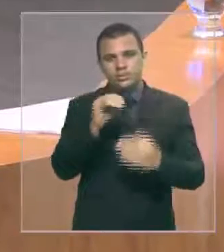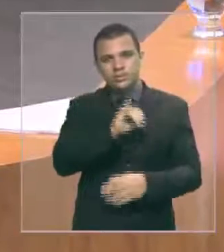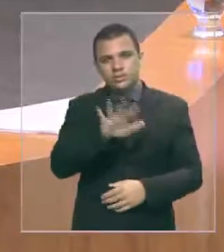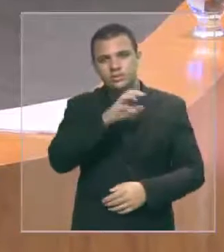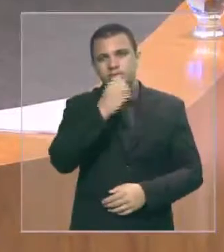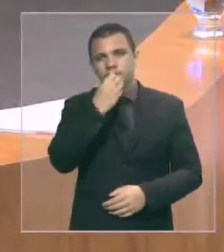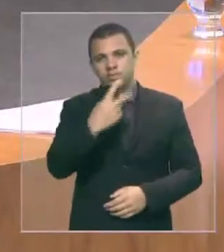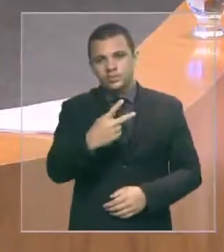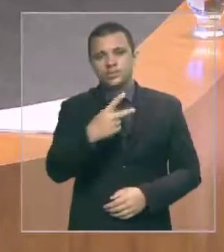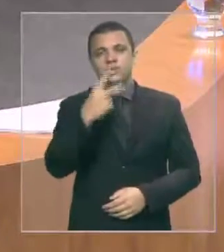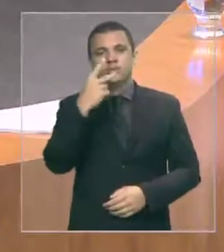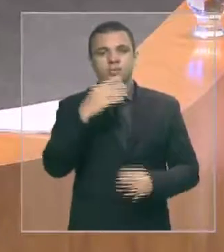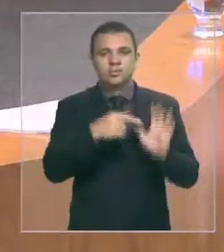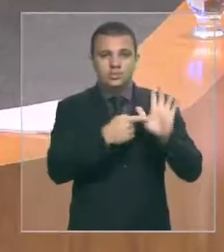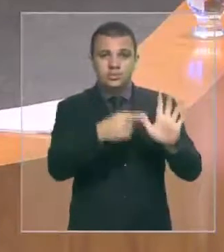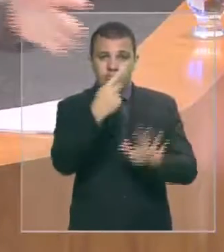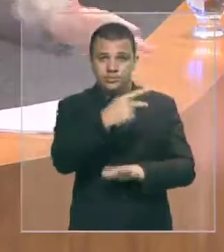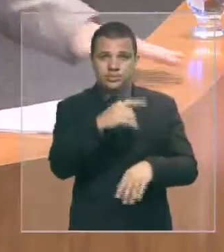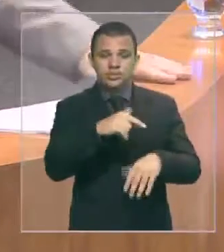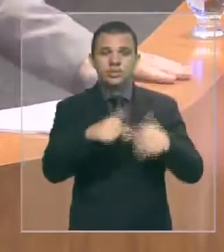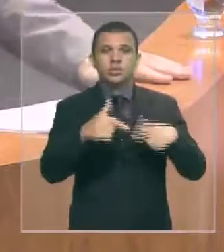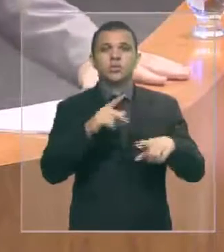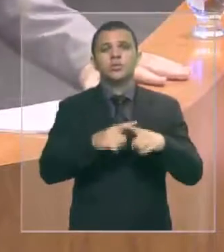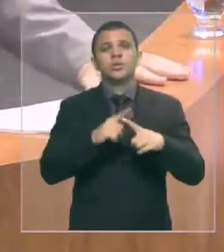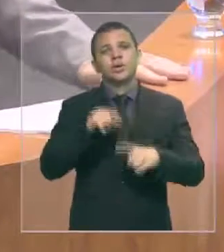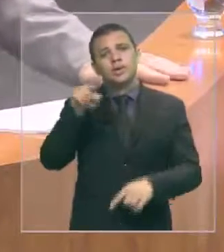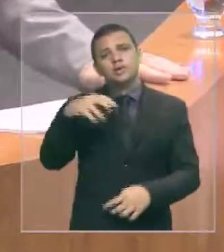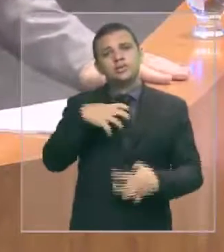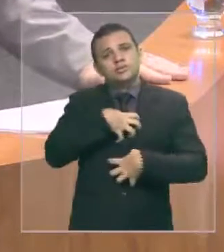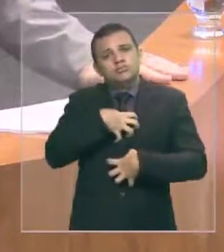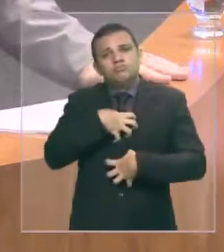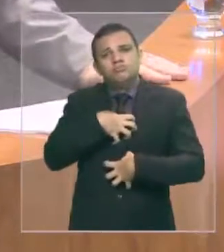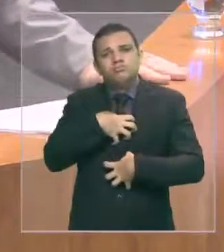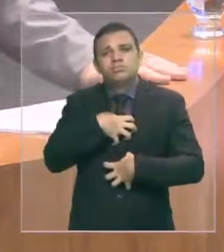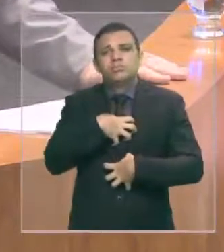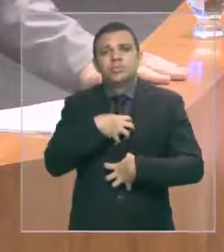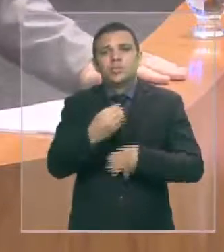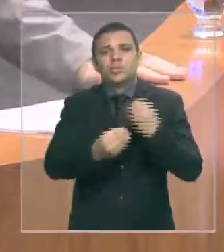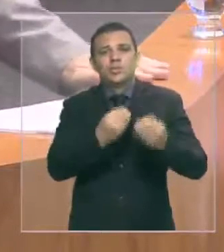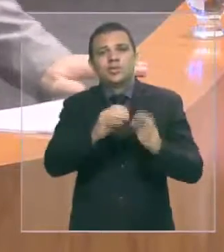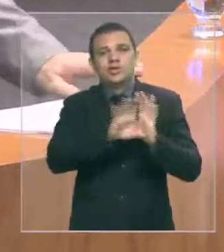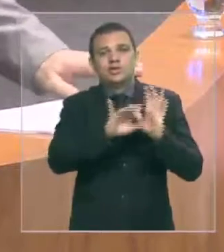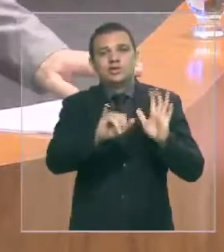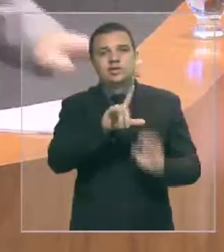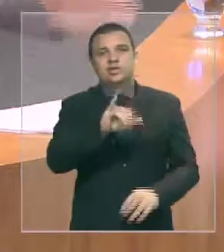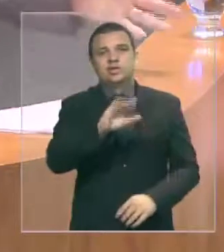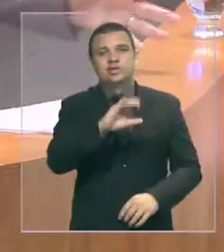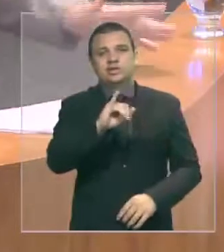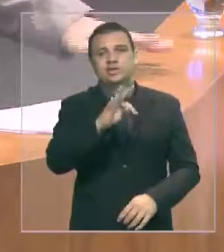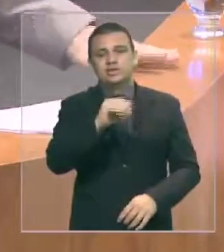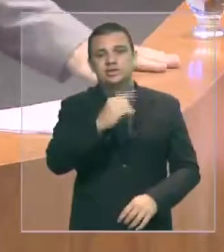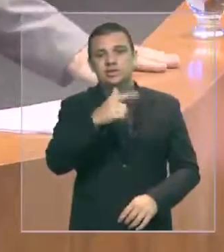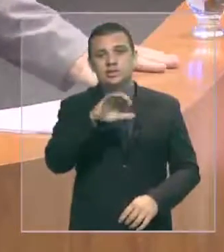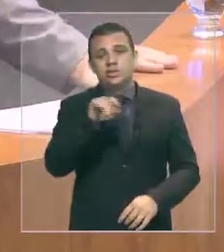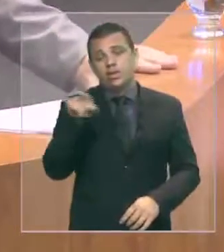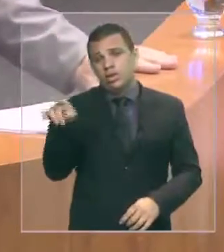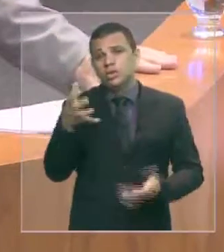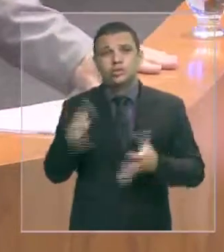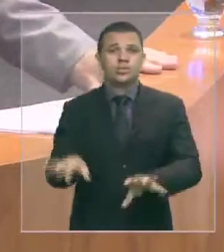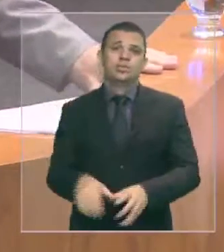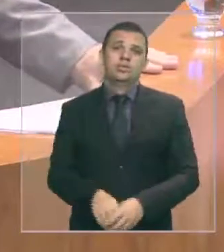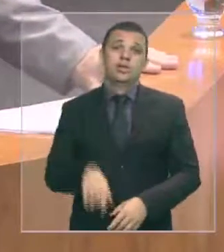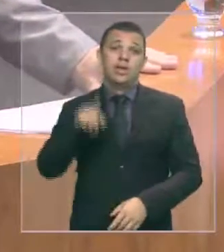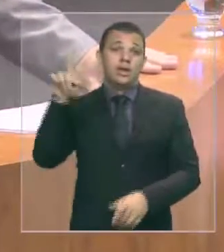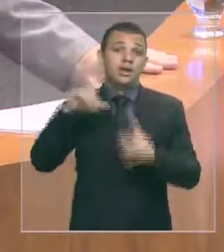deputado está frustrado com o lançamento desta licitação. Ele não quer isso. Tem mais alguém em Brasília que não quer essa